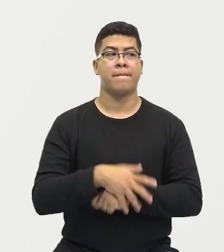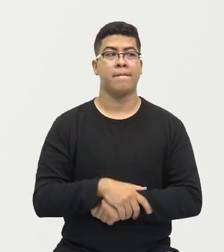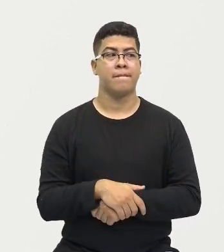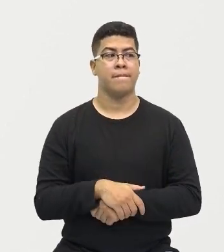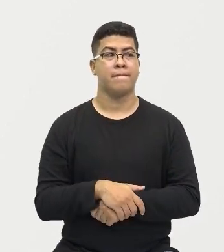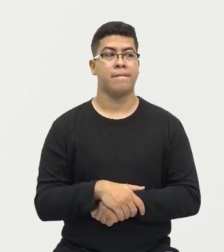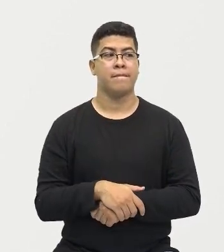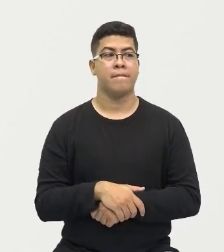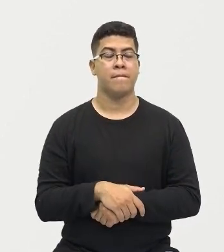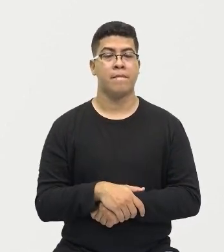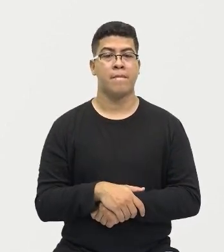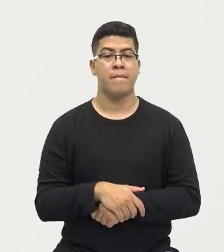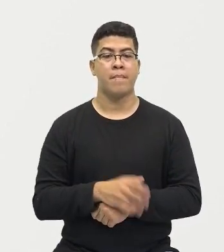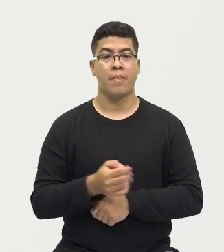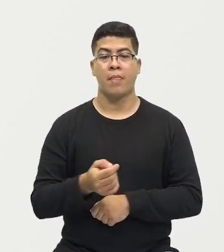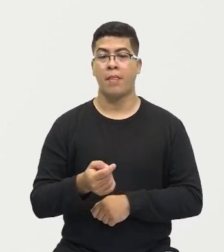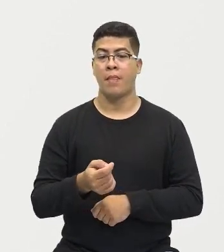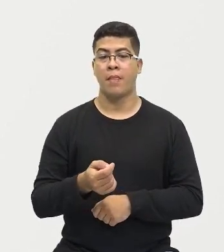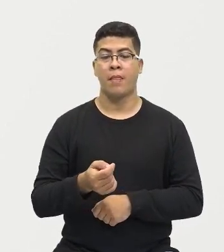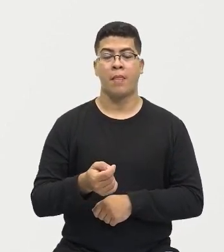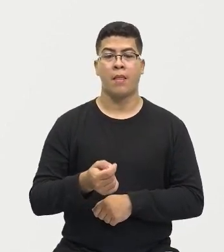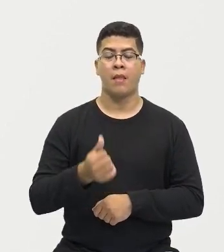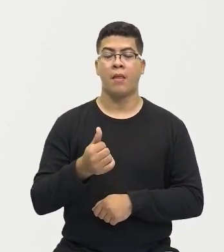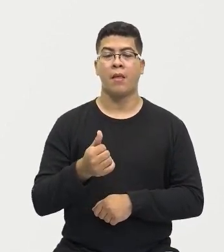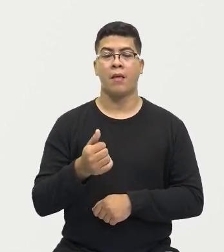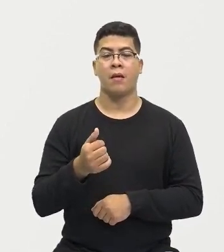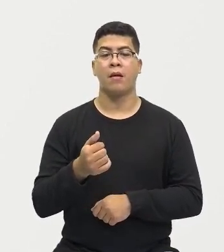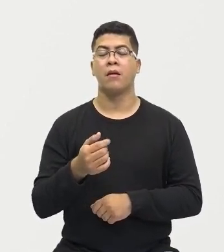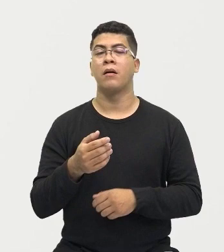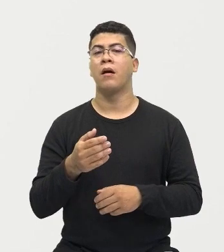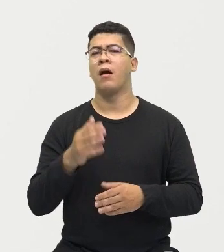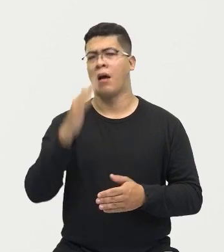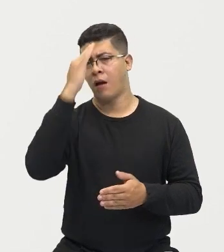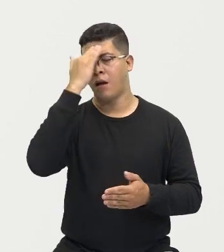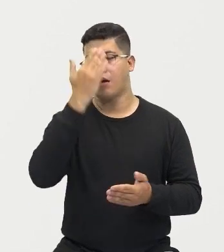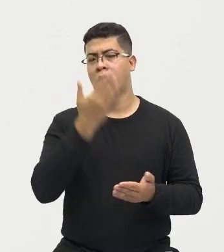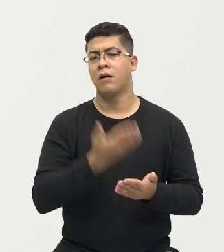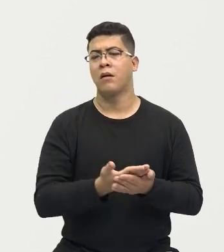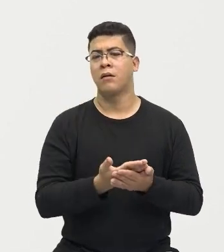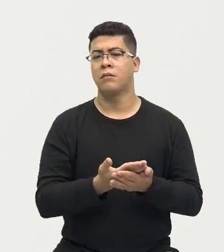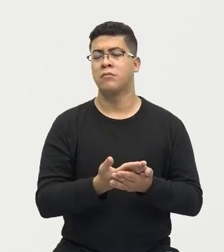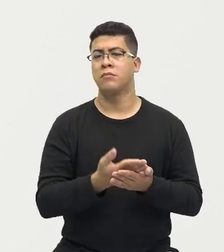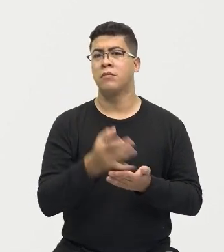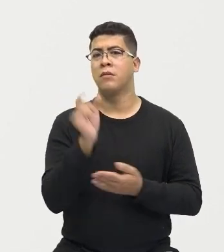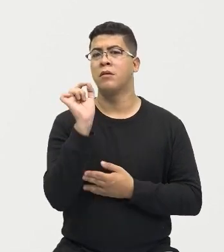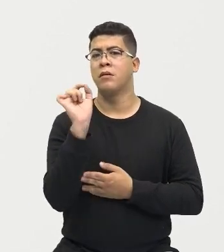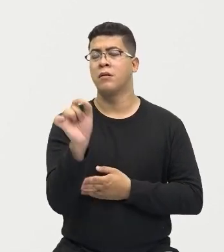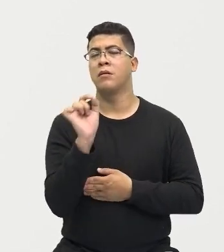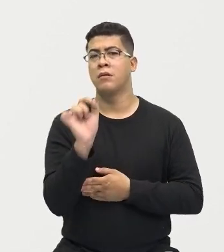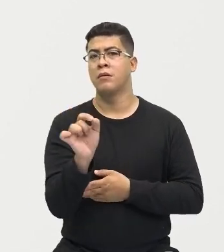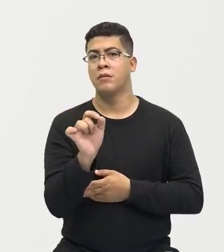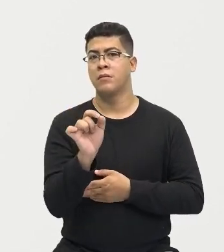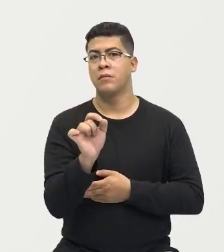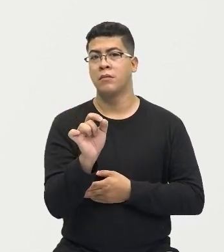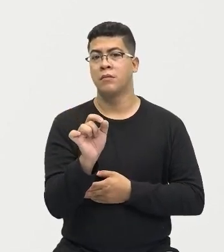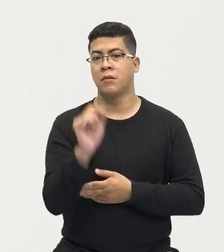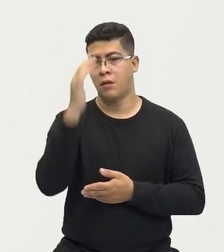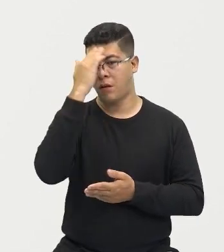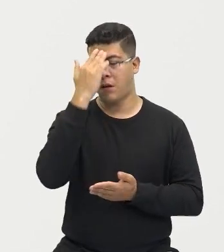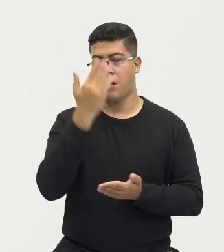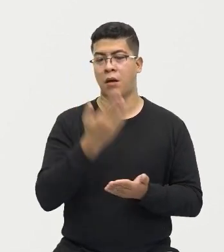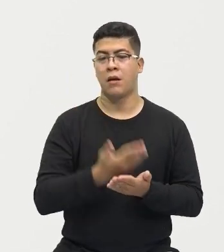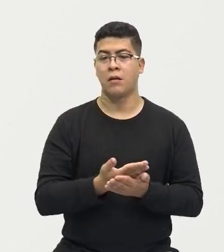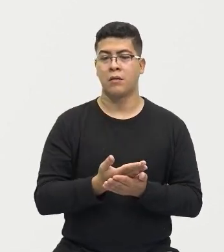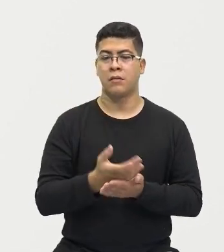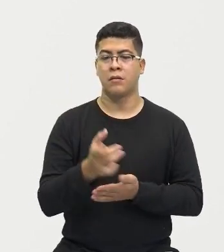ó. Presta atenção aqui, ó. Quem crê, crê em algo, não é isso? Em algo. Esse